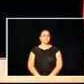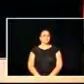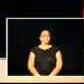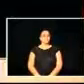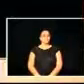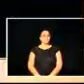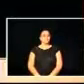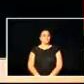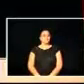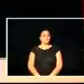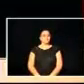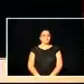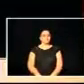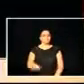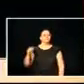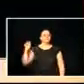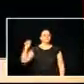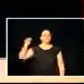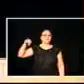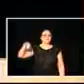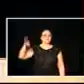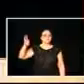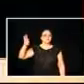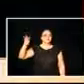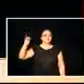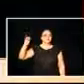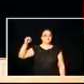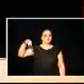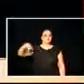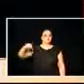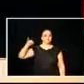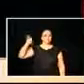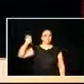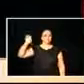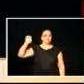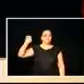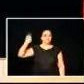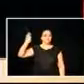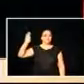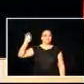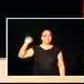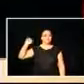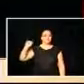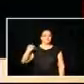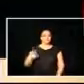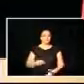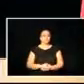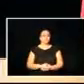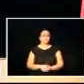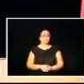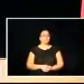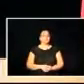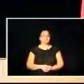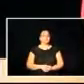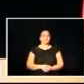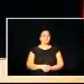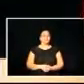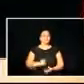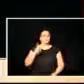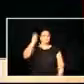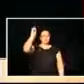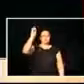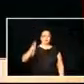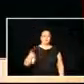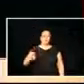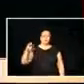mesmo? Lamentável, então, hein? Lamentável. E aí, o que nos coloca é que é diretora de cultura, mas que está